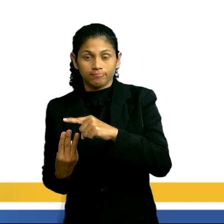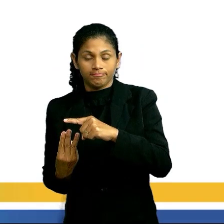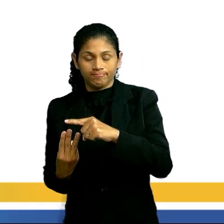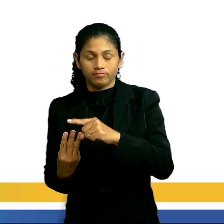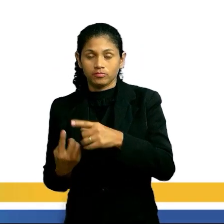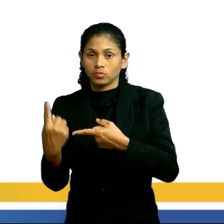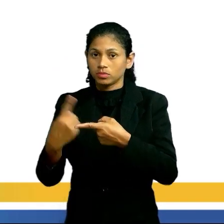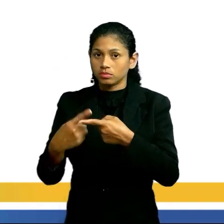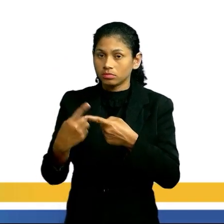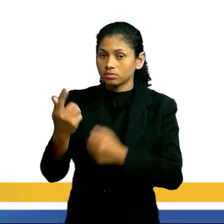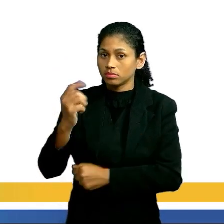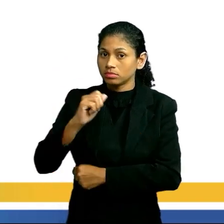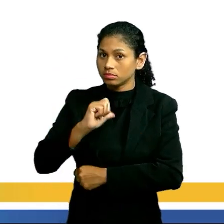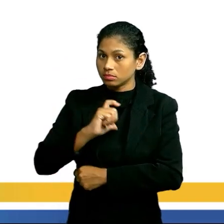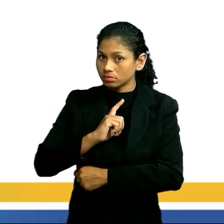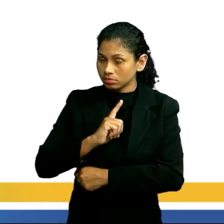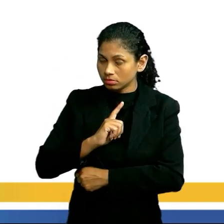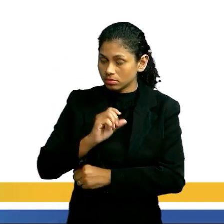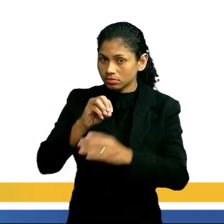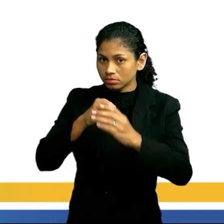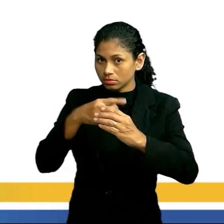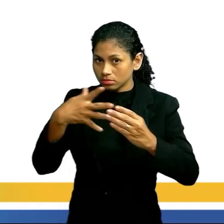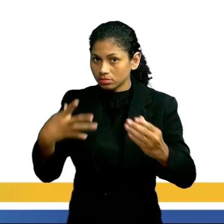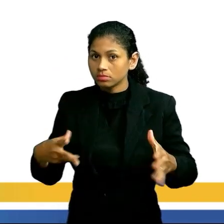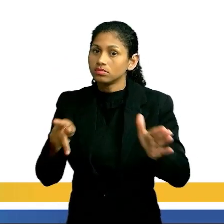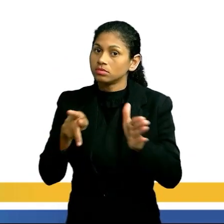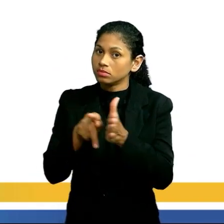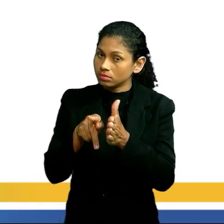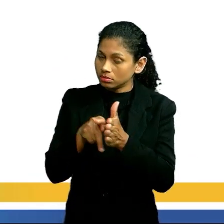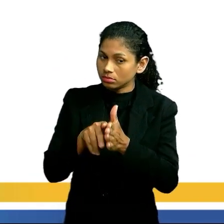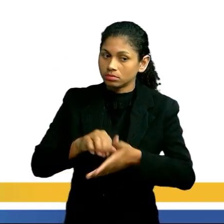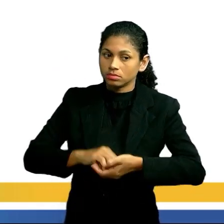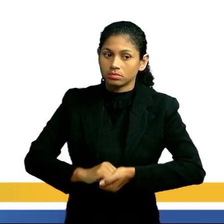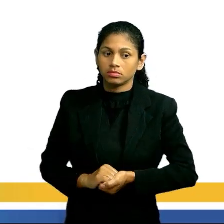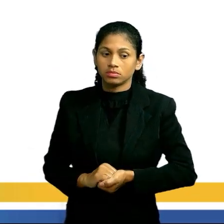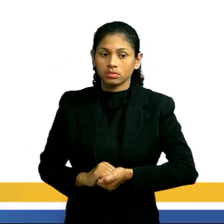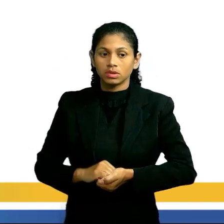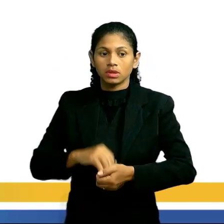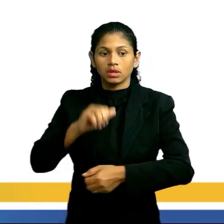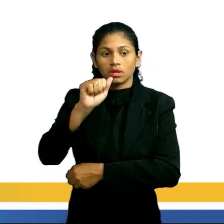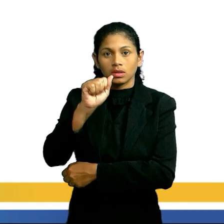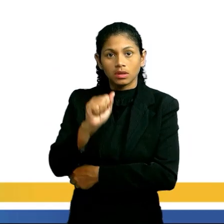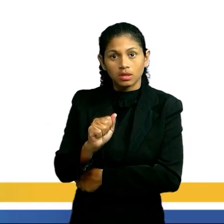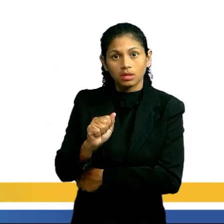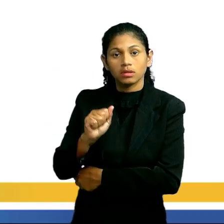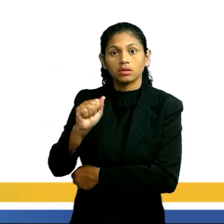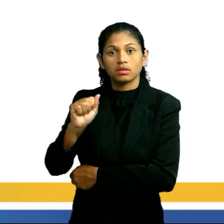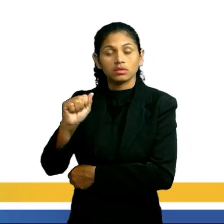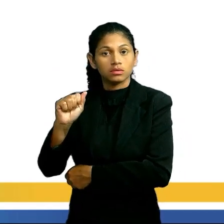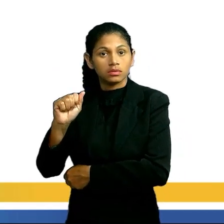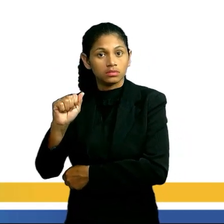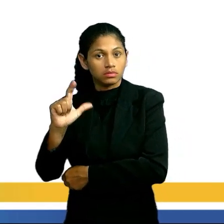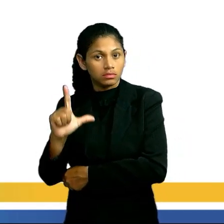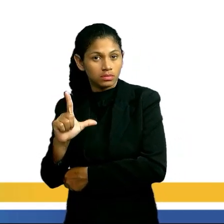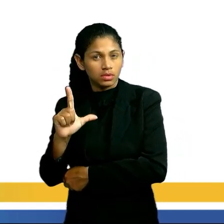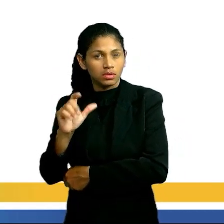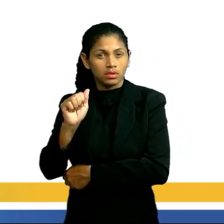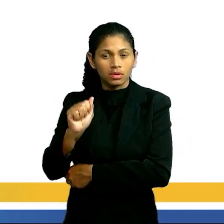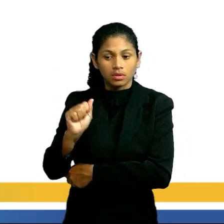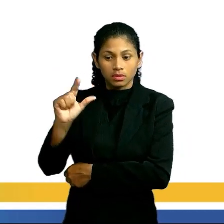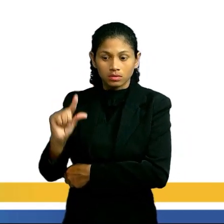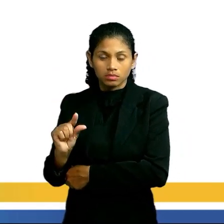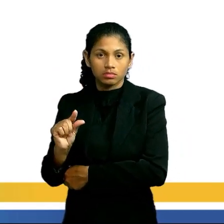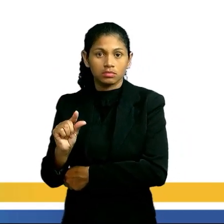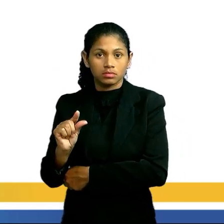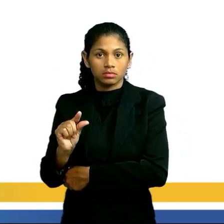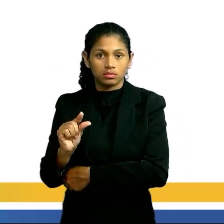com a característica em questão. E, sendo ele azão, azinho, e a esposa dele, o indivíduo